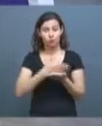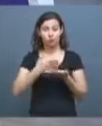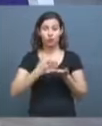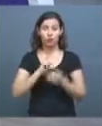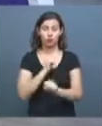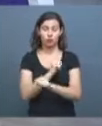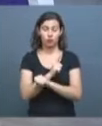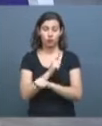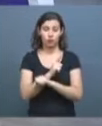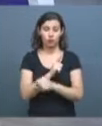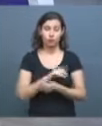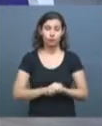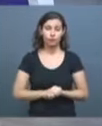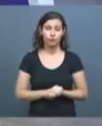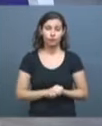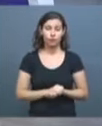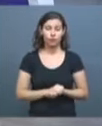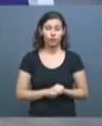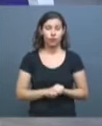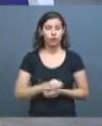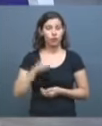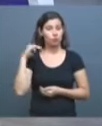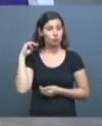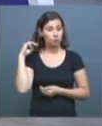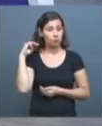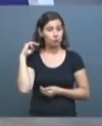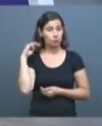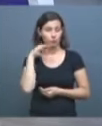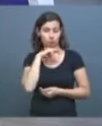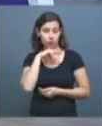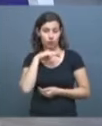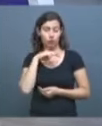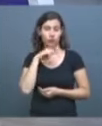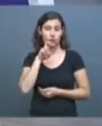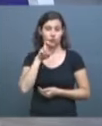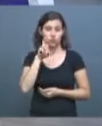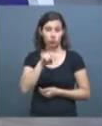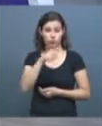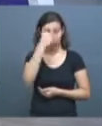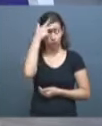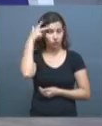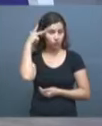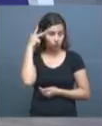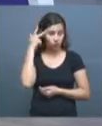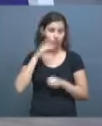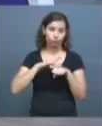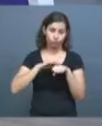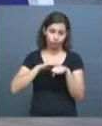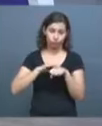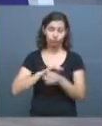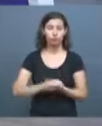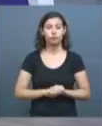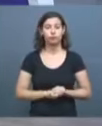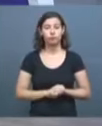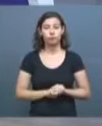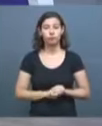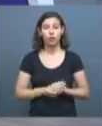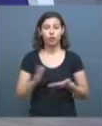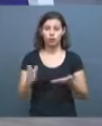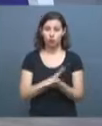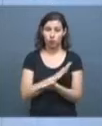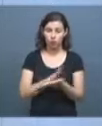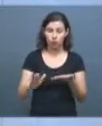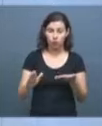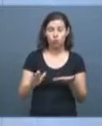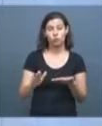graduação. Foram, acho que em março, acho que foram 50 casos e alguns casos até de atentado